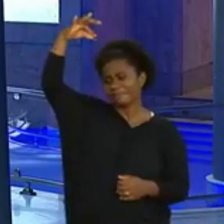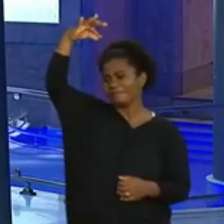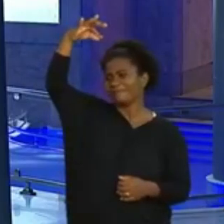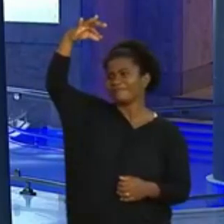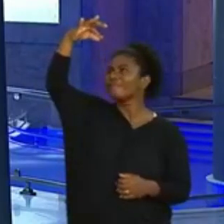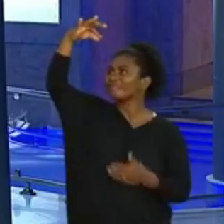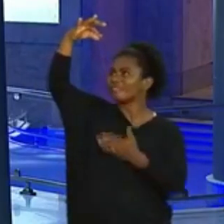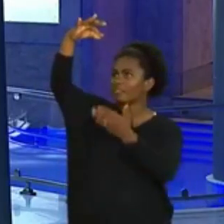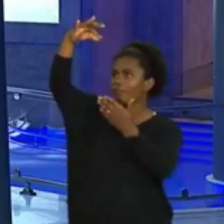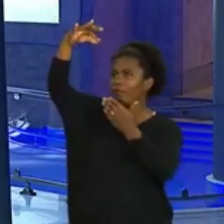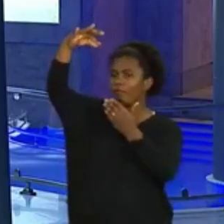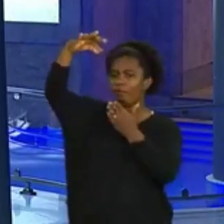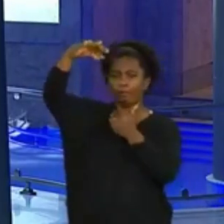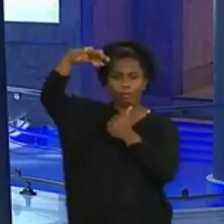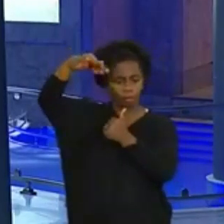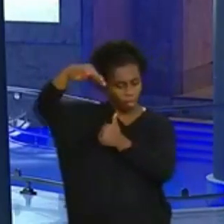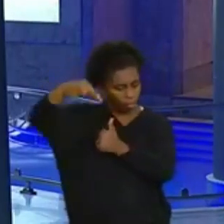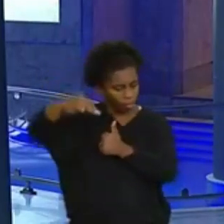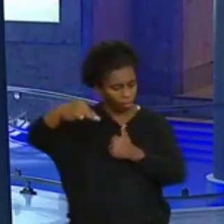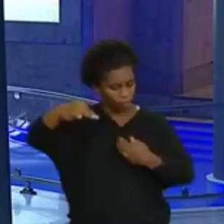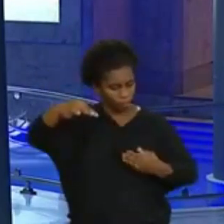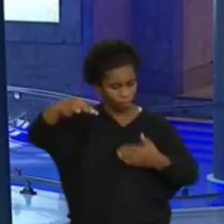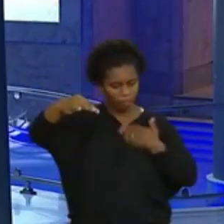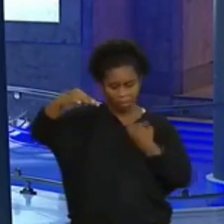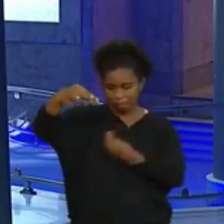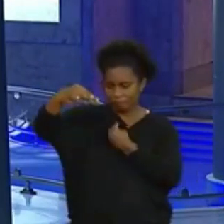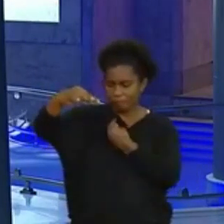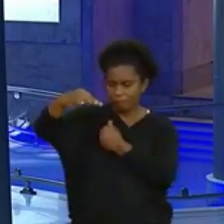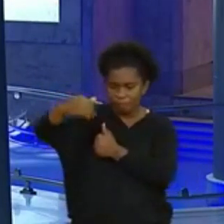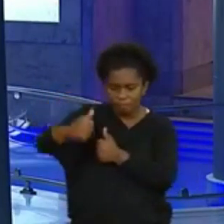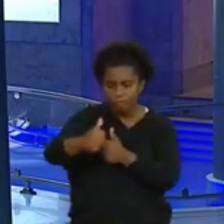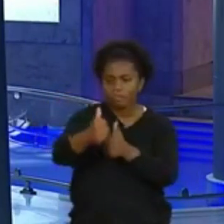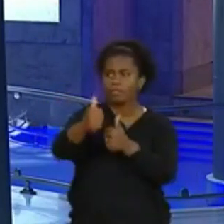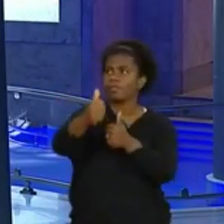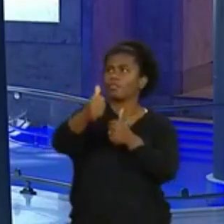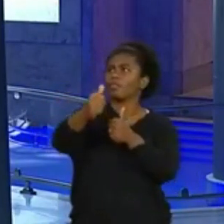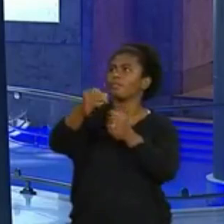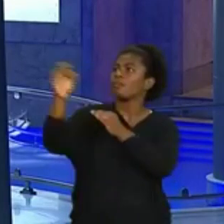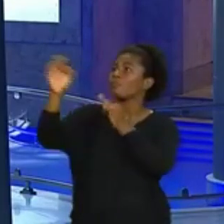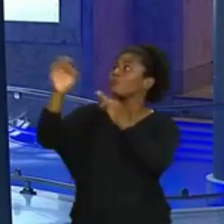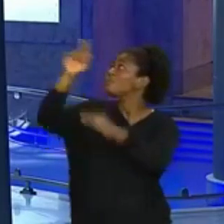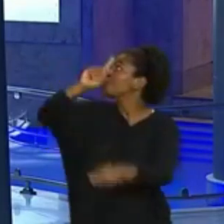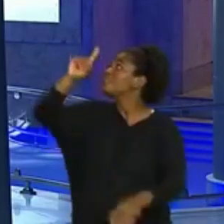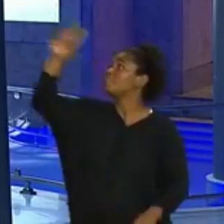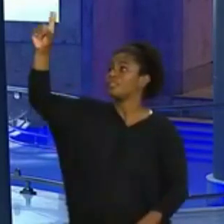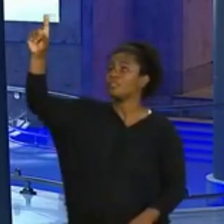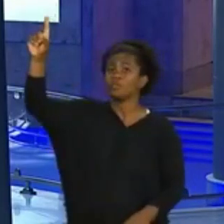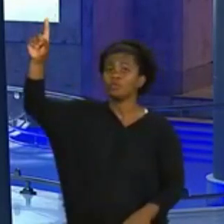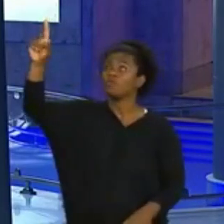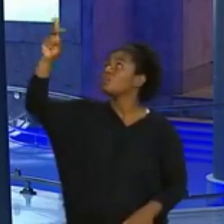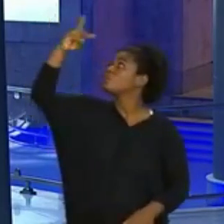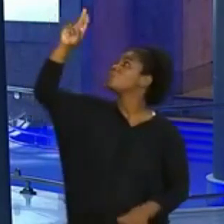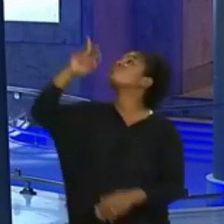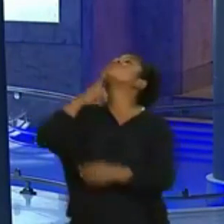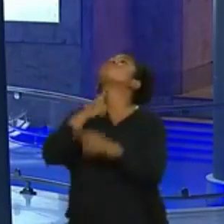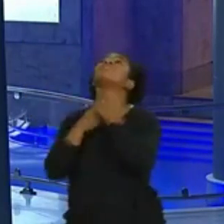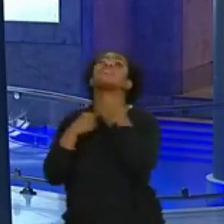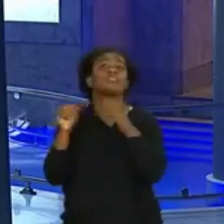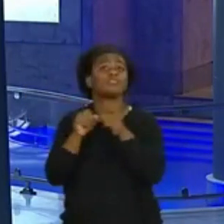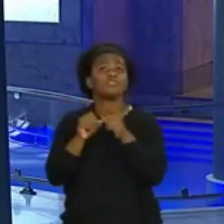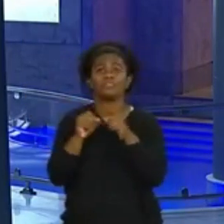conduz minha vida nos planos do Pai. Seja feita a tua